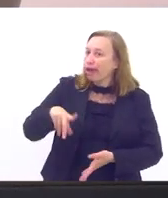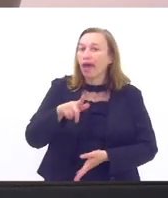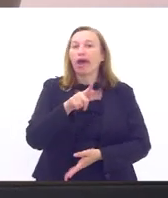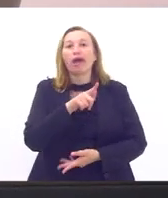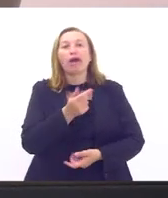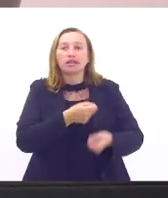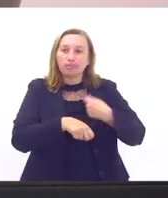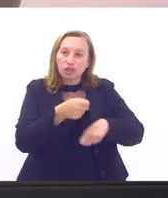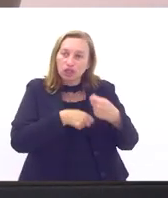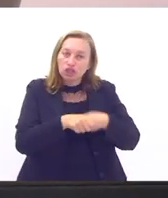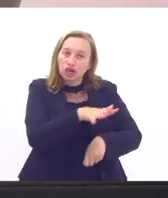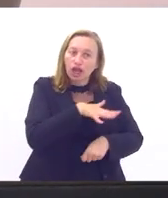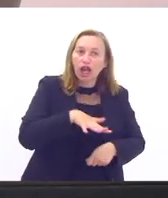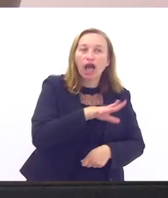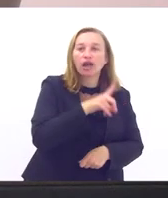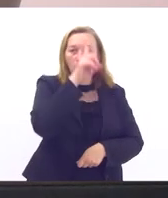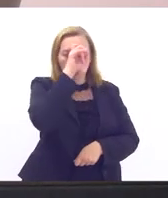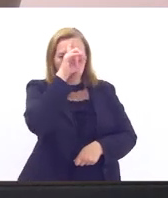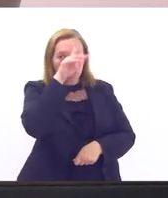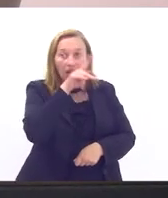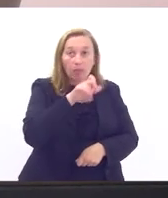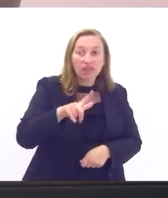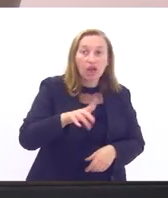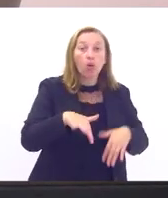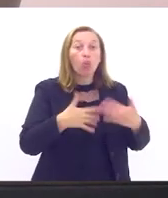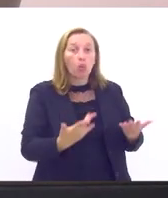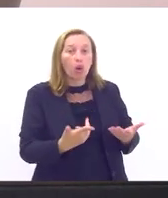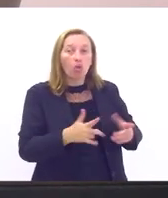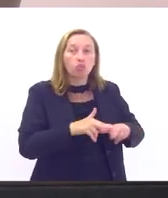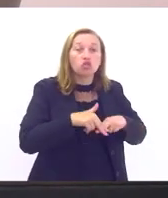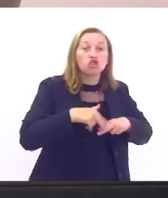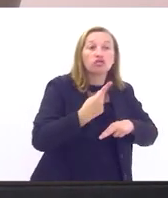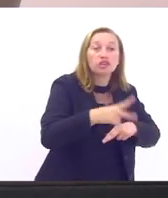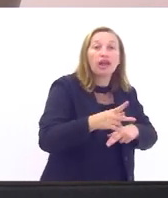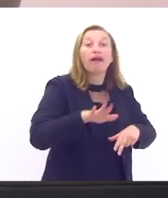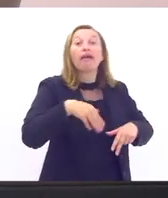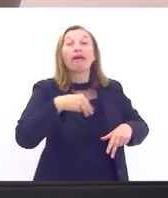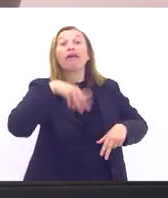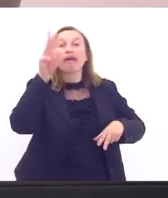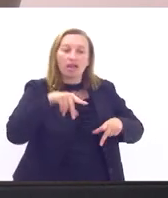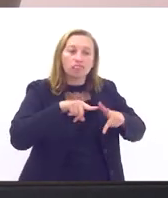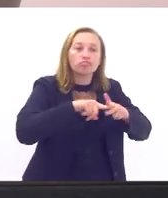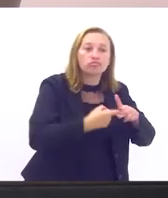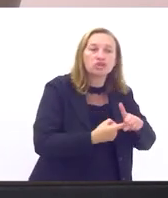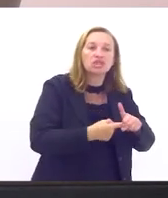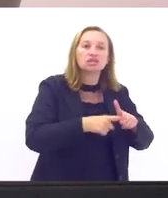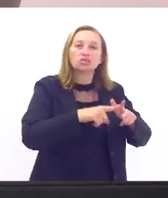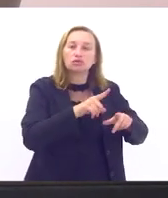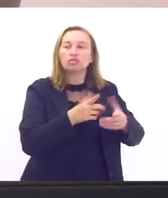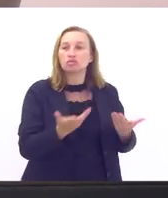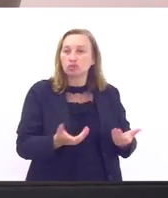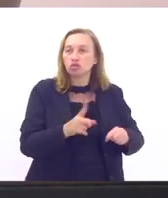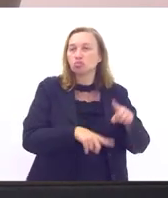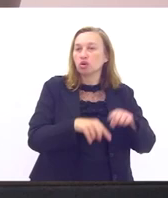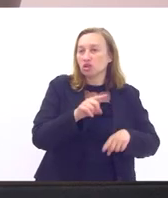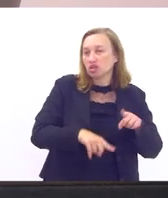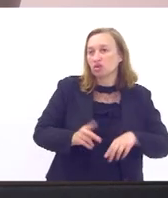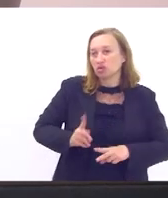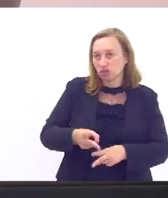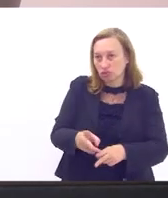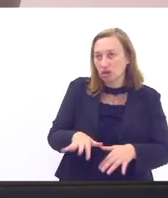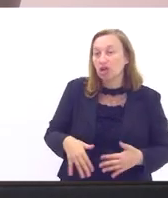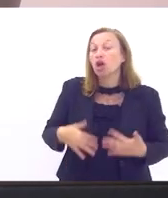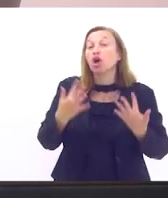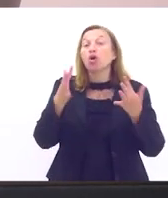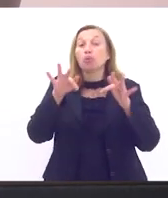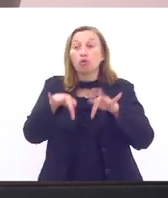unidade hospitalar, qual é a função dela, quem faz a manutenção, e assim por diante. Por